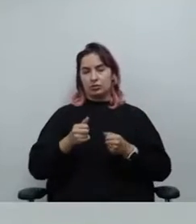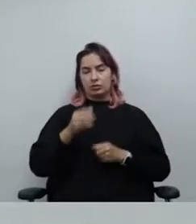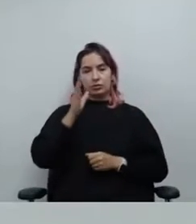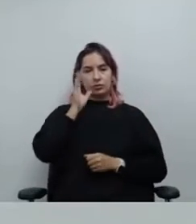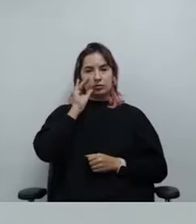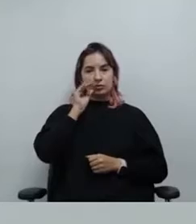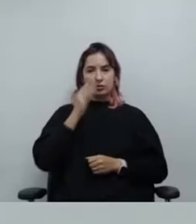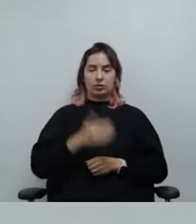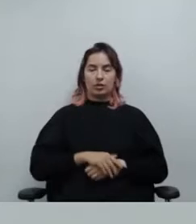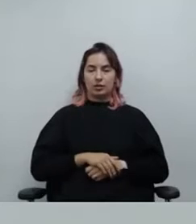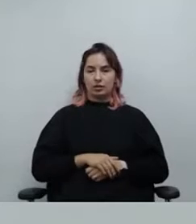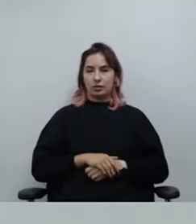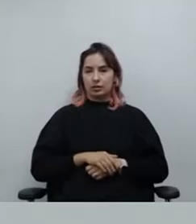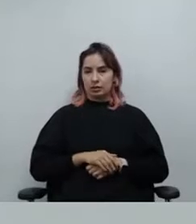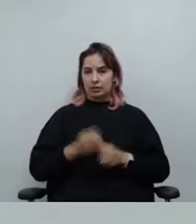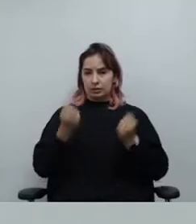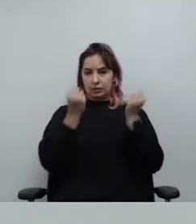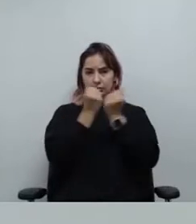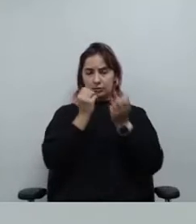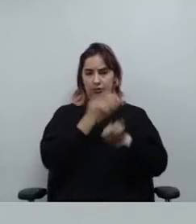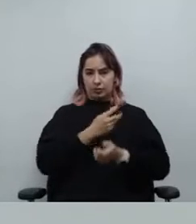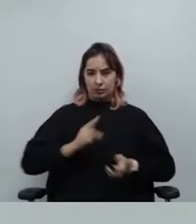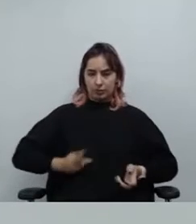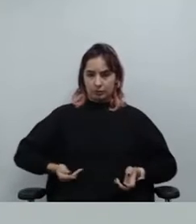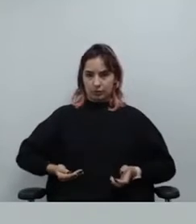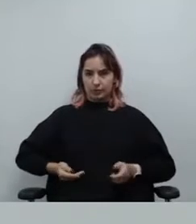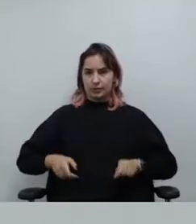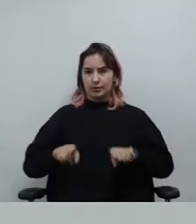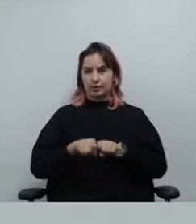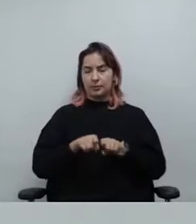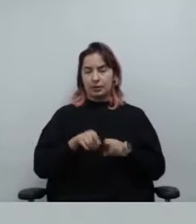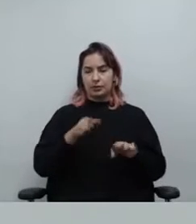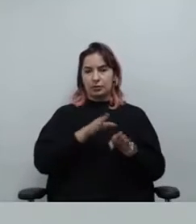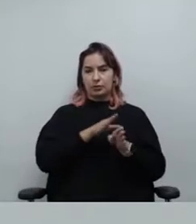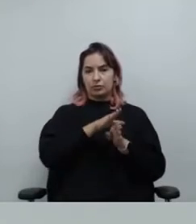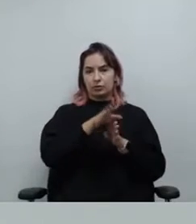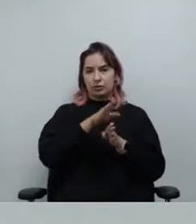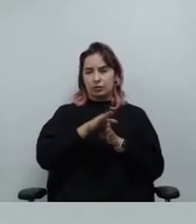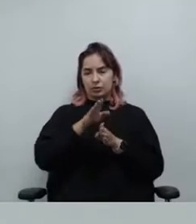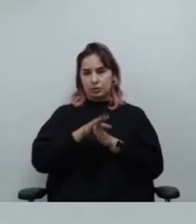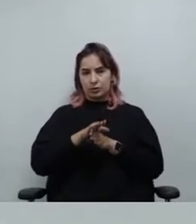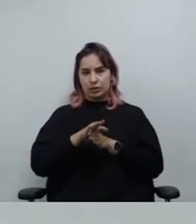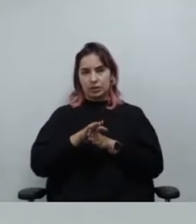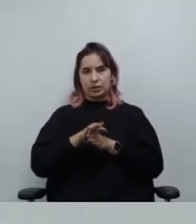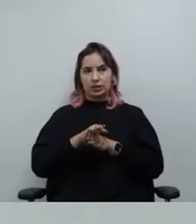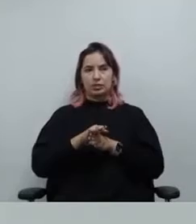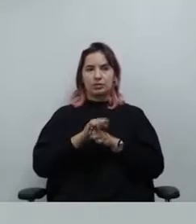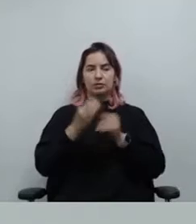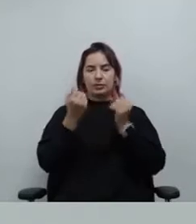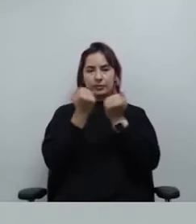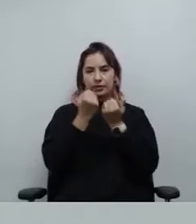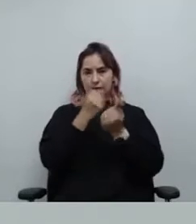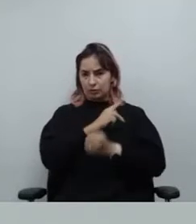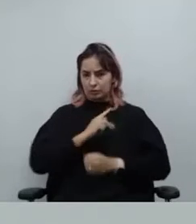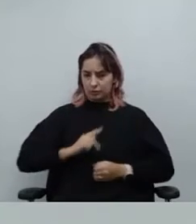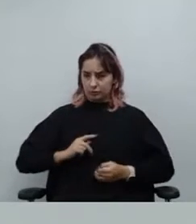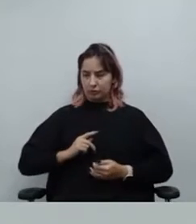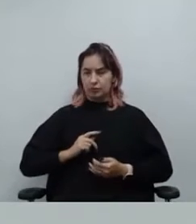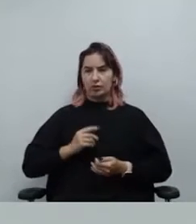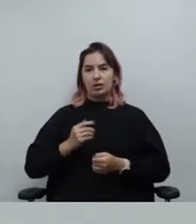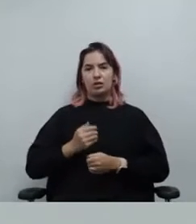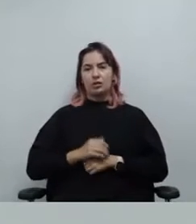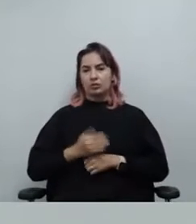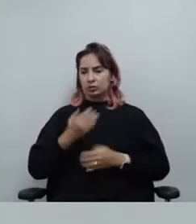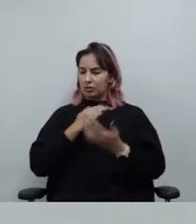da Defensoria Pública. O próprio Conselho Consultivo da Ouvidoria da Defensoria Pública, que muito tem nos apoiado